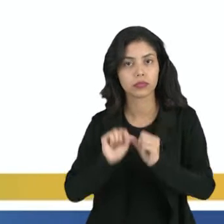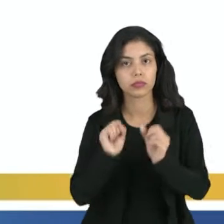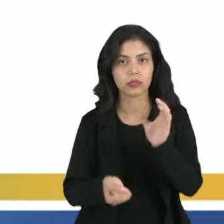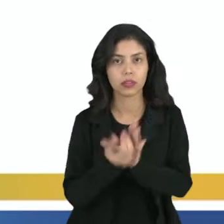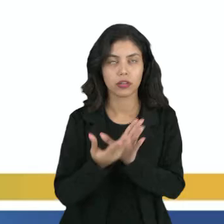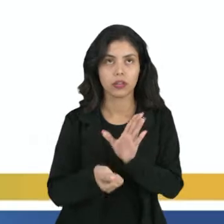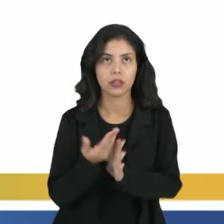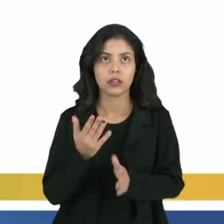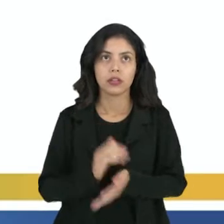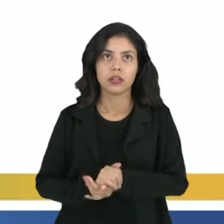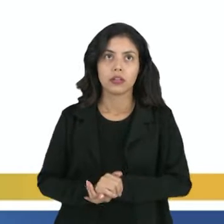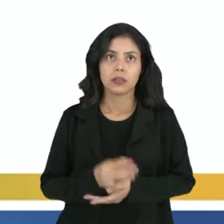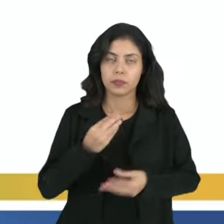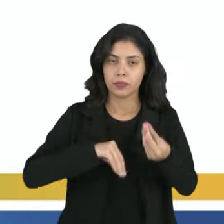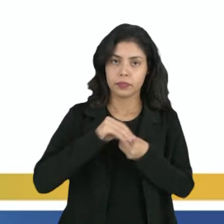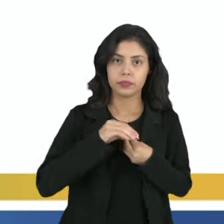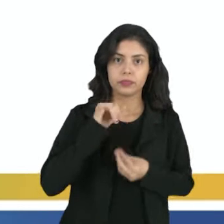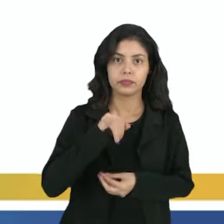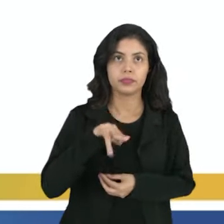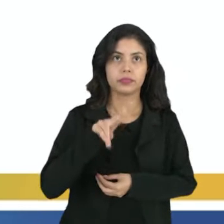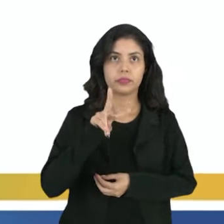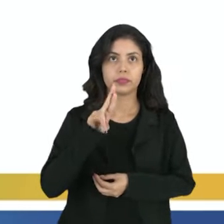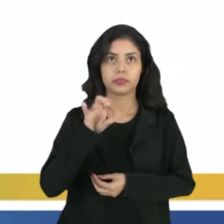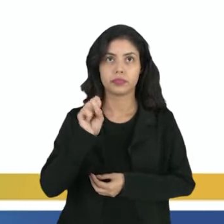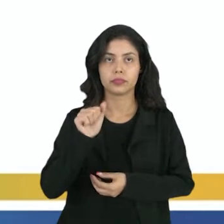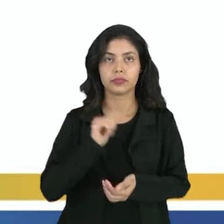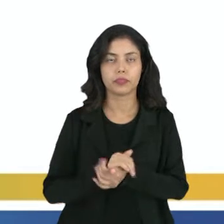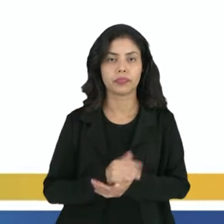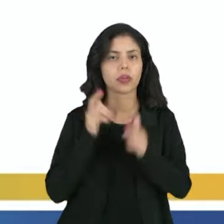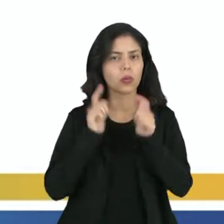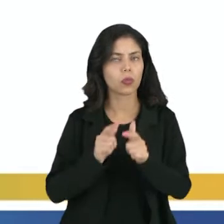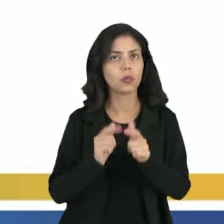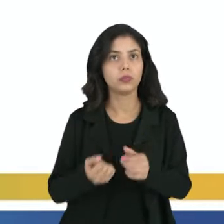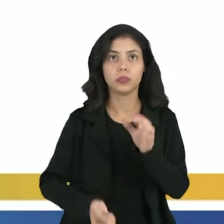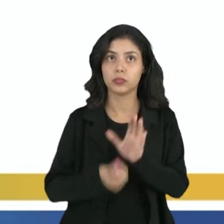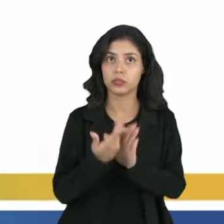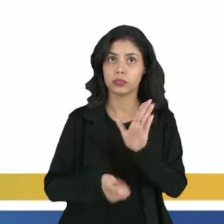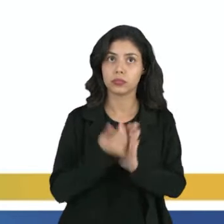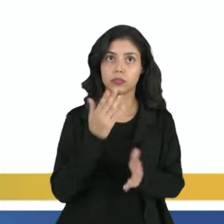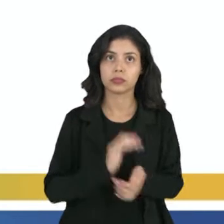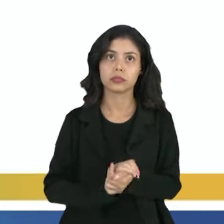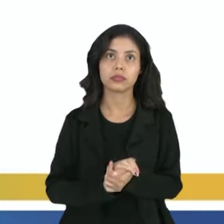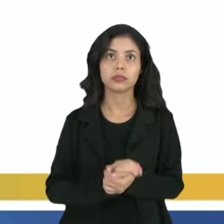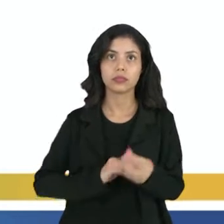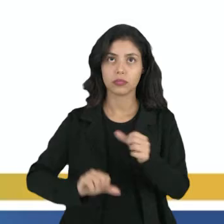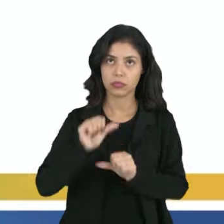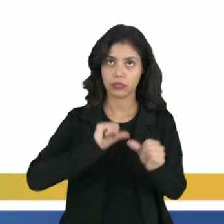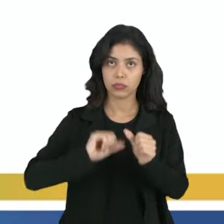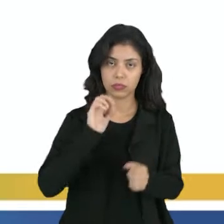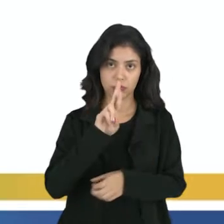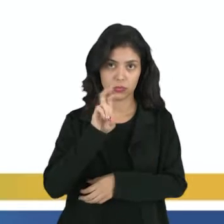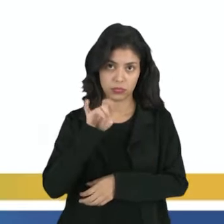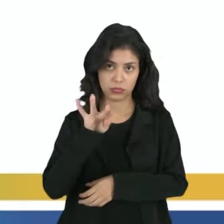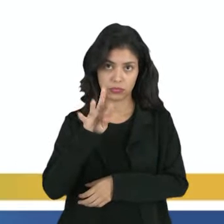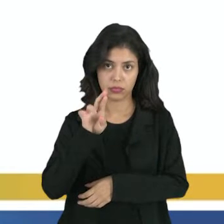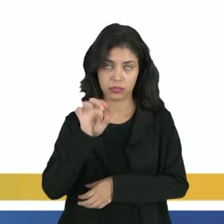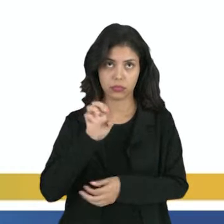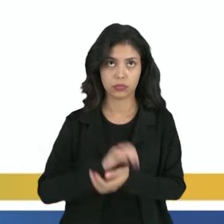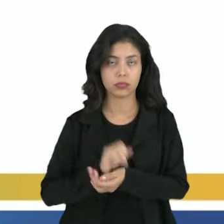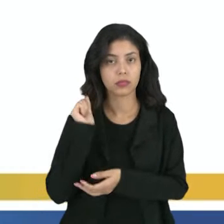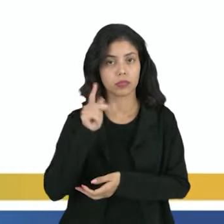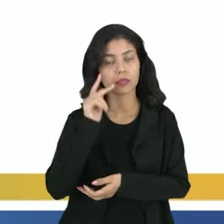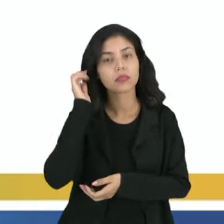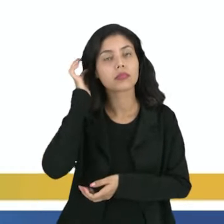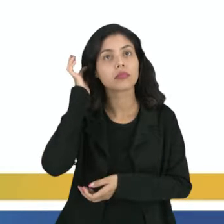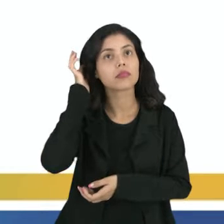transformando-se em produtos, e uma reação inversa, onde nós temos os produtos se transformando em reagentes,